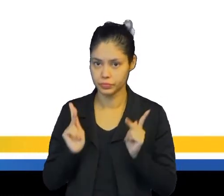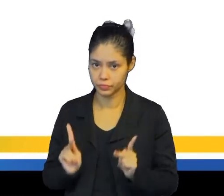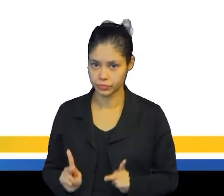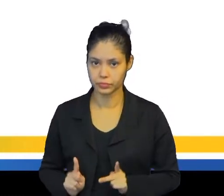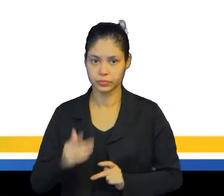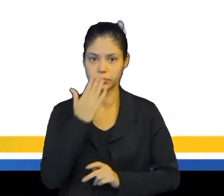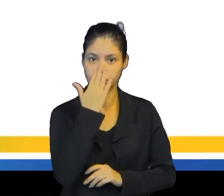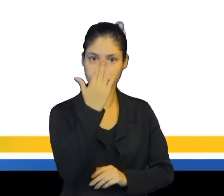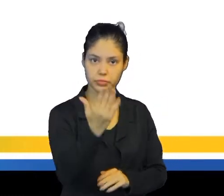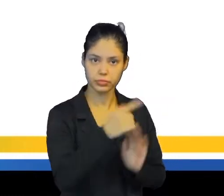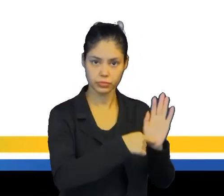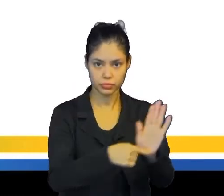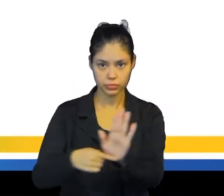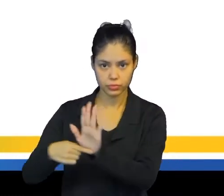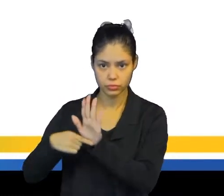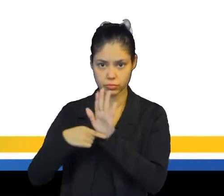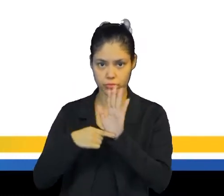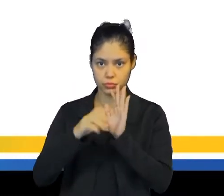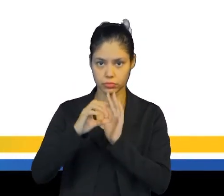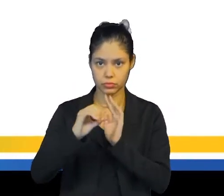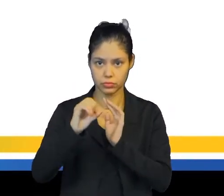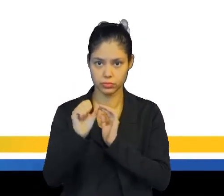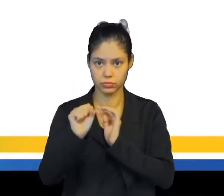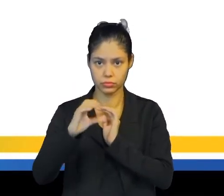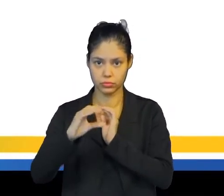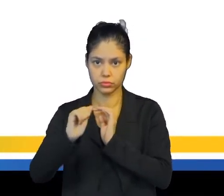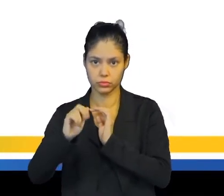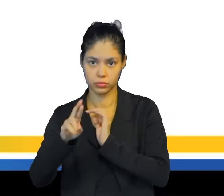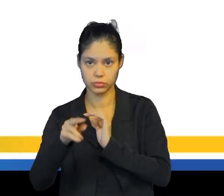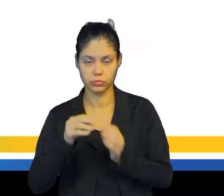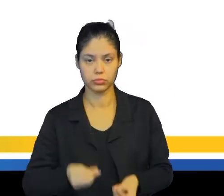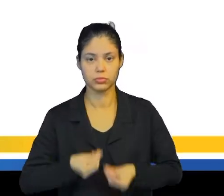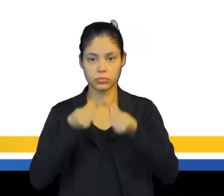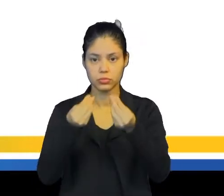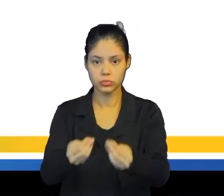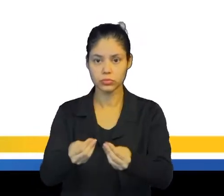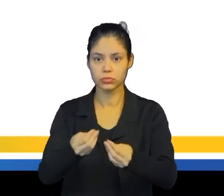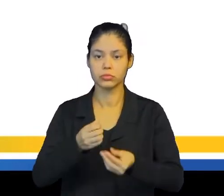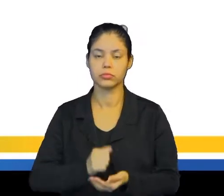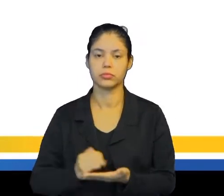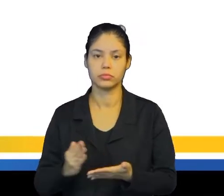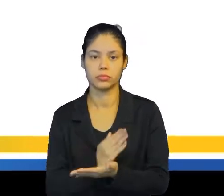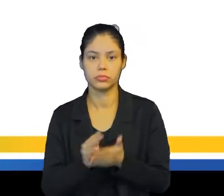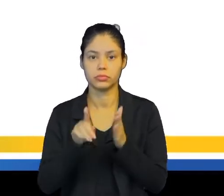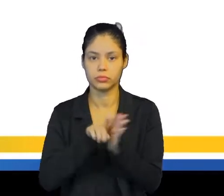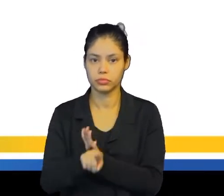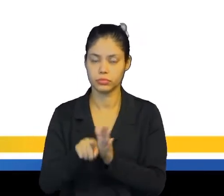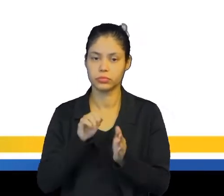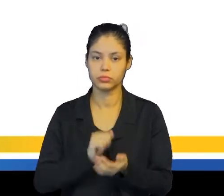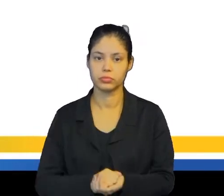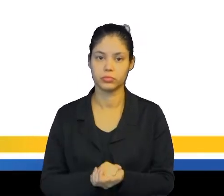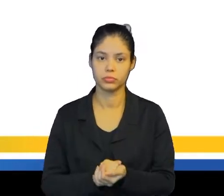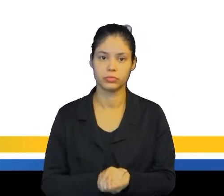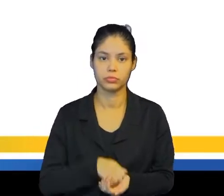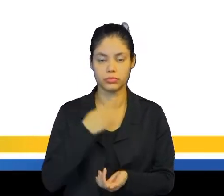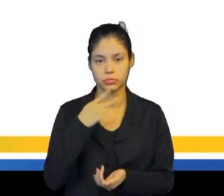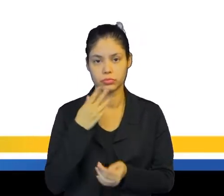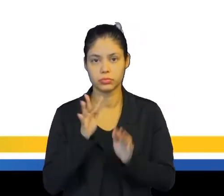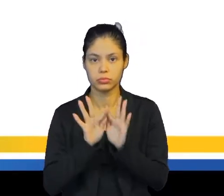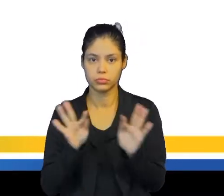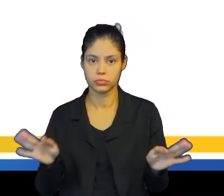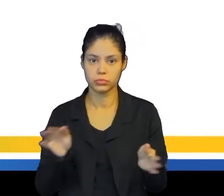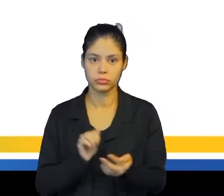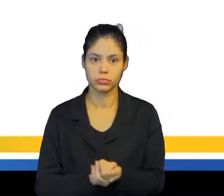postura diante da apresentação do Oscar, né? Na qual foram feitas algumas perguntas e Glória Pires usou essa